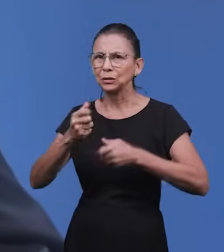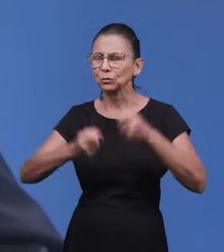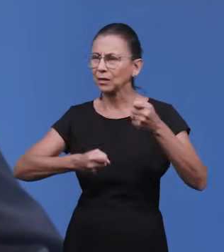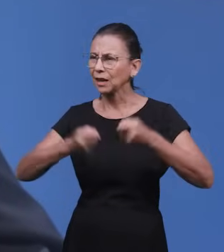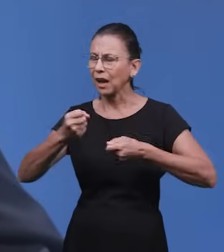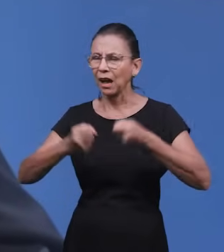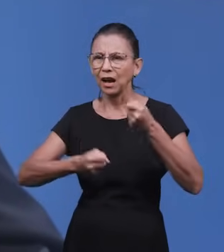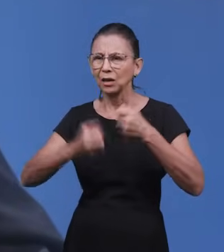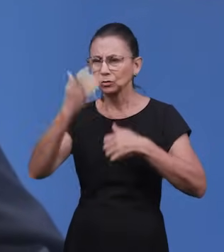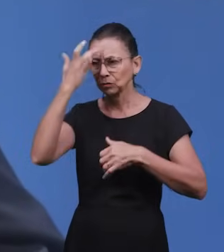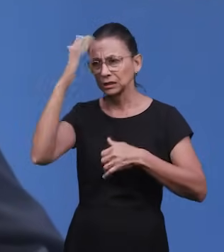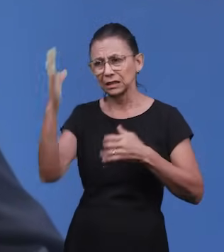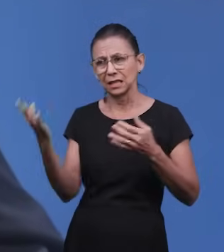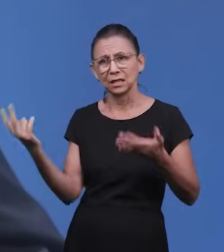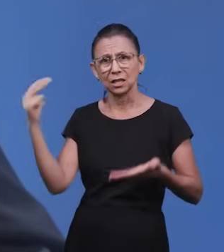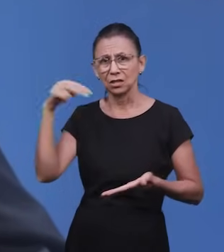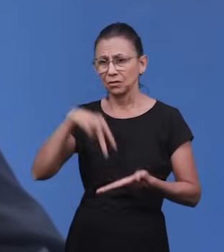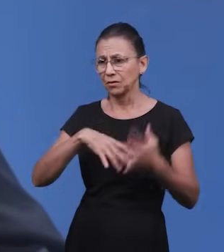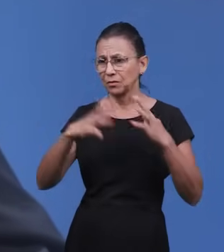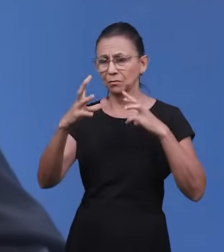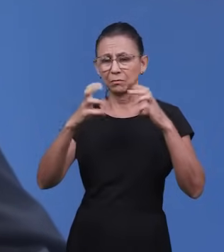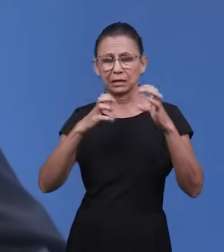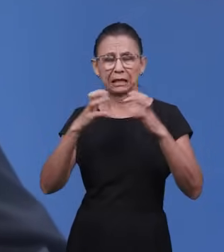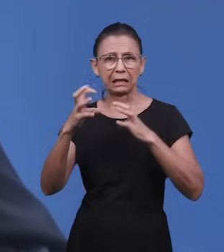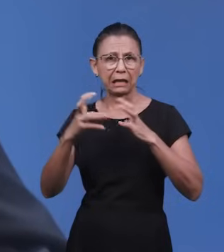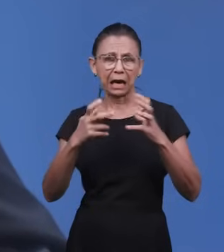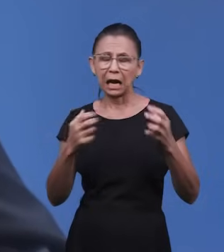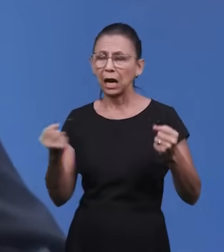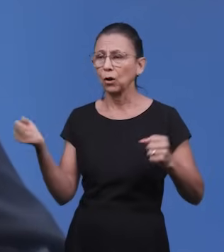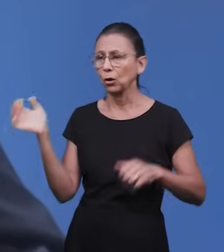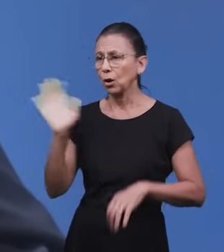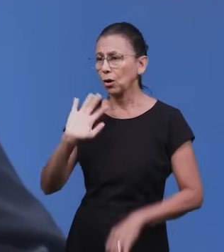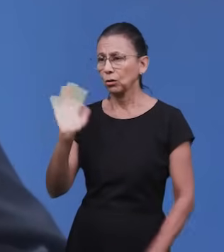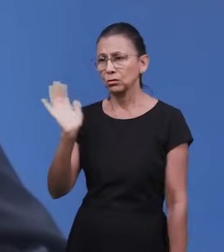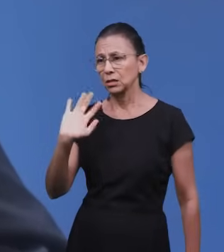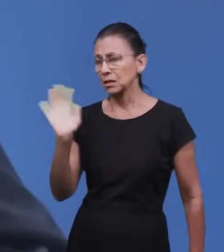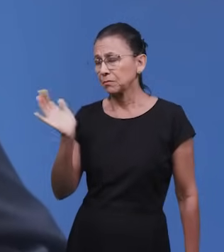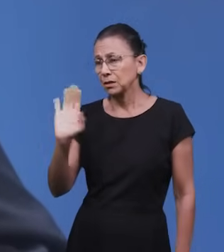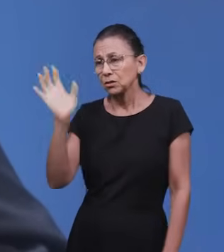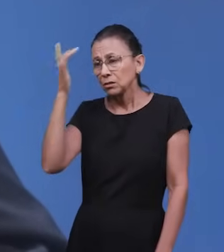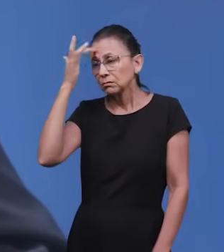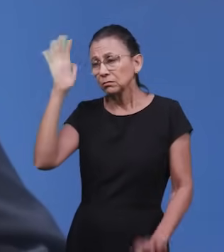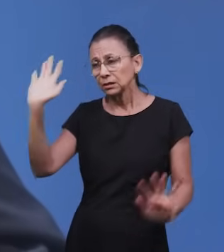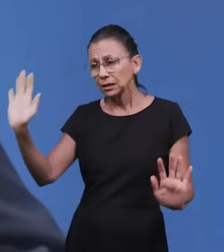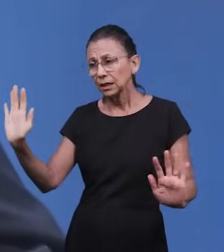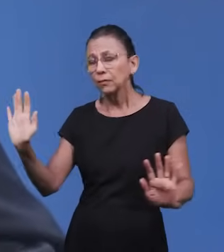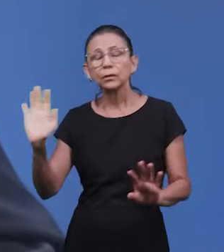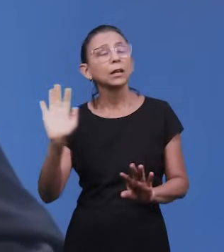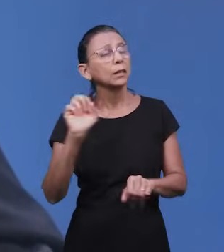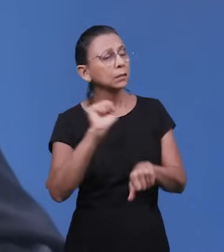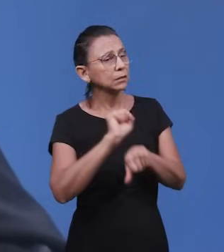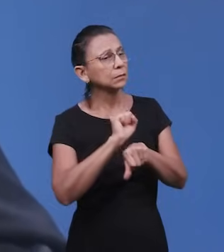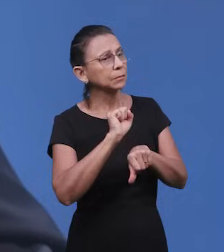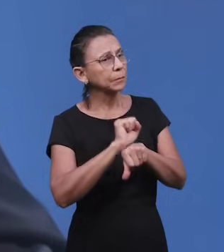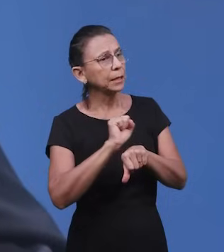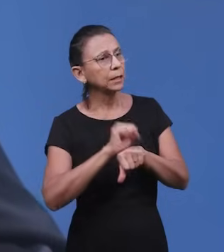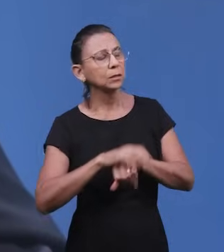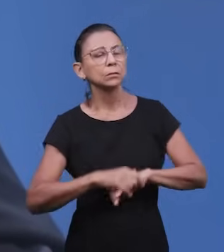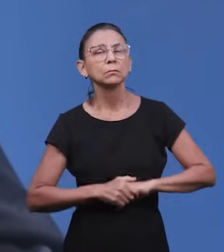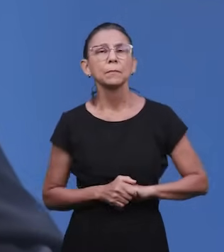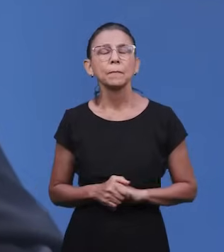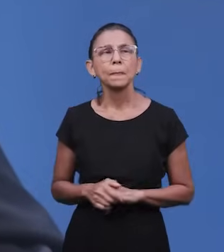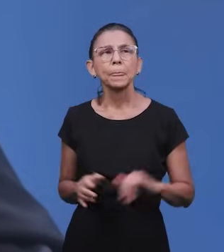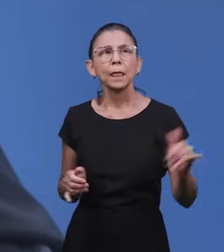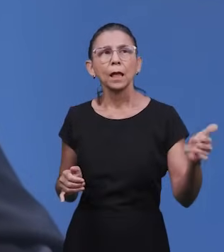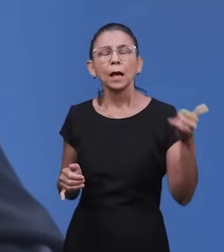ele veio fazer aqui, se ele veio brigar, se ele veio despedir, ir embora, eu espero.